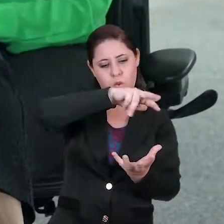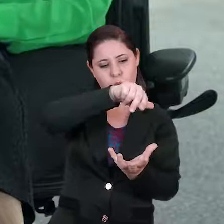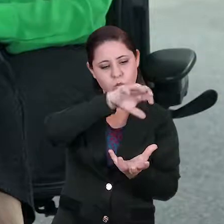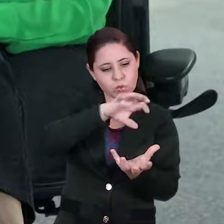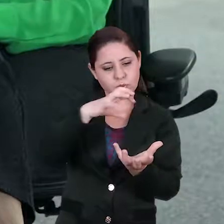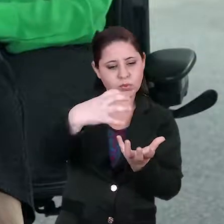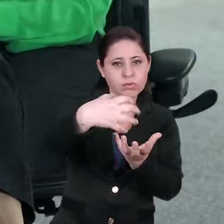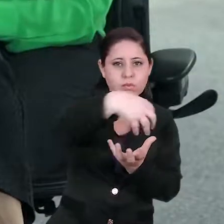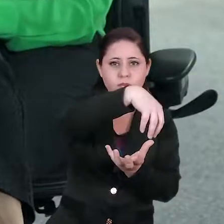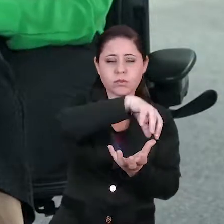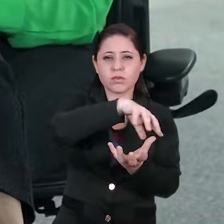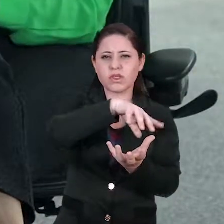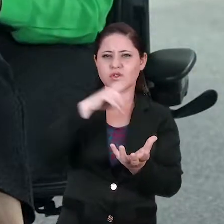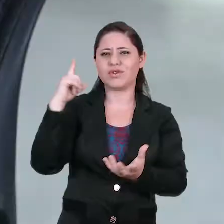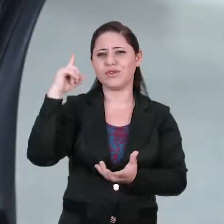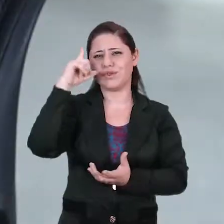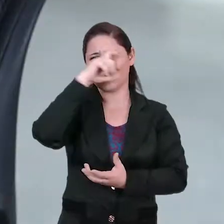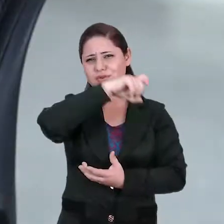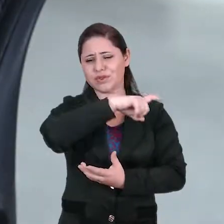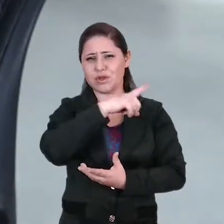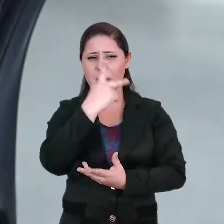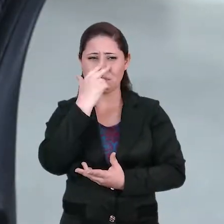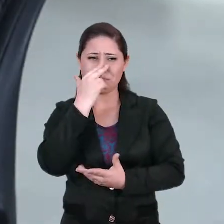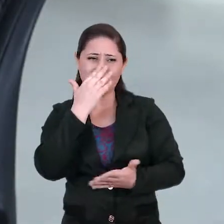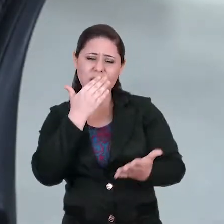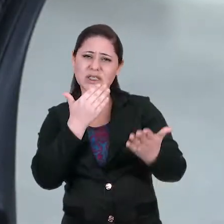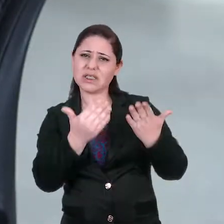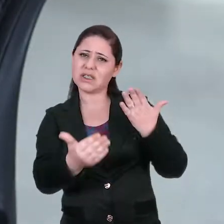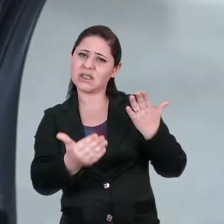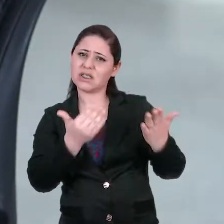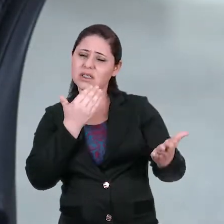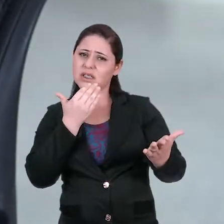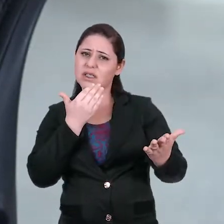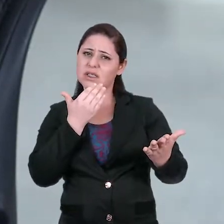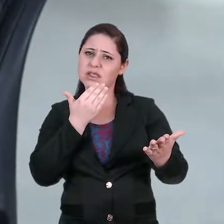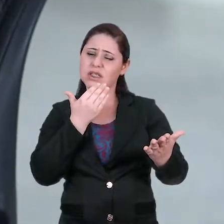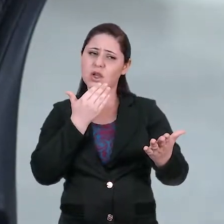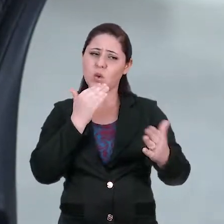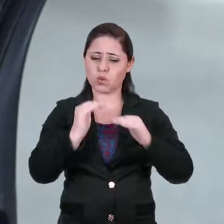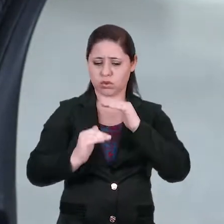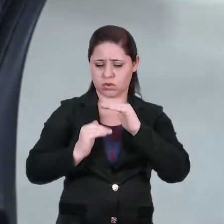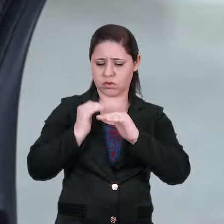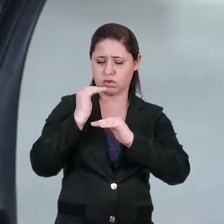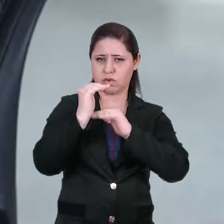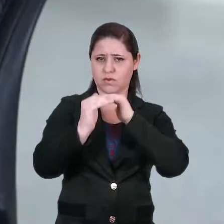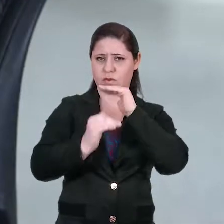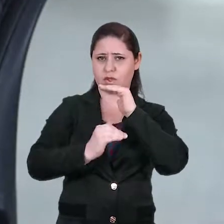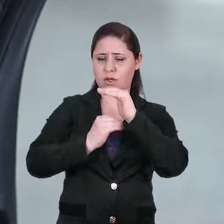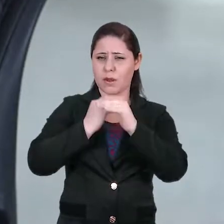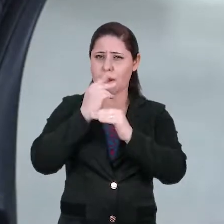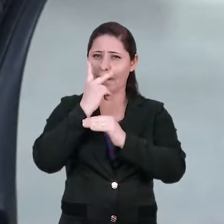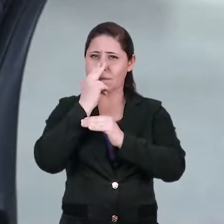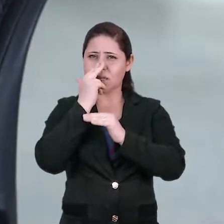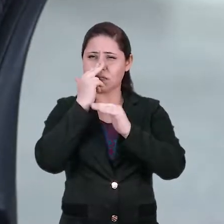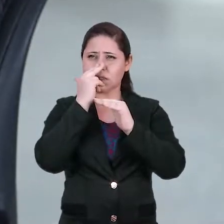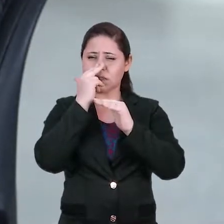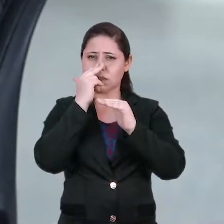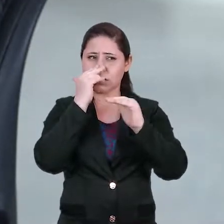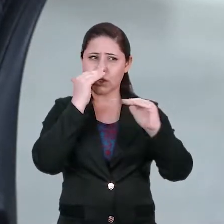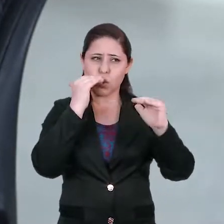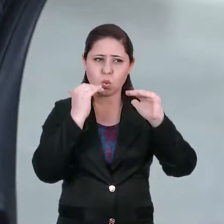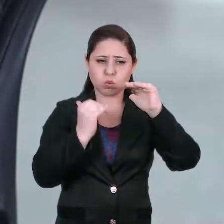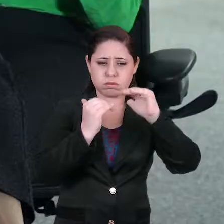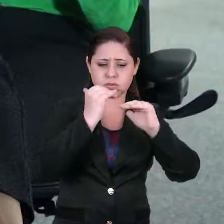de continente e com dificuldades parecidas, com um nível de desenvolvimento um